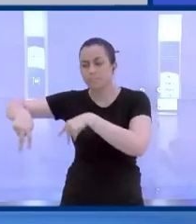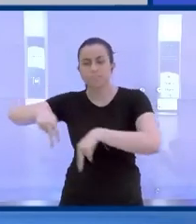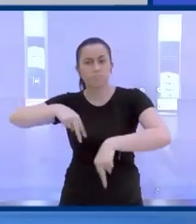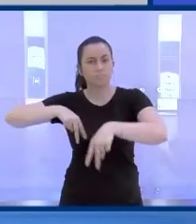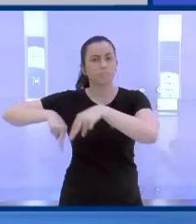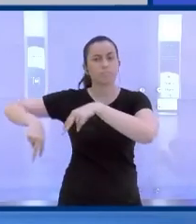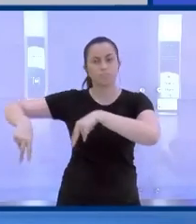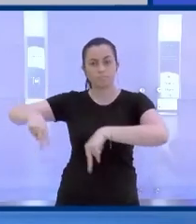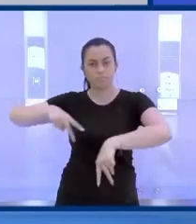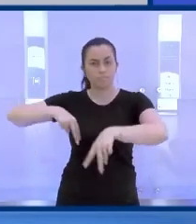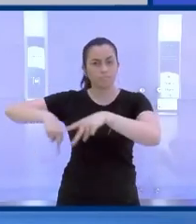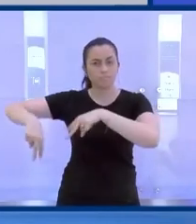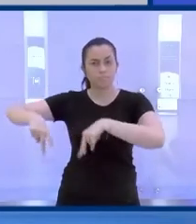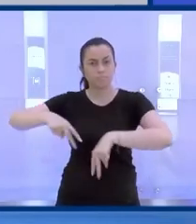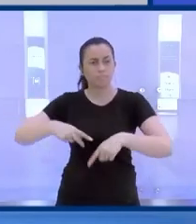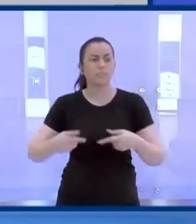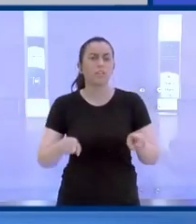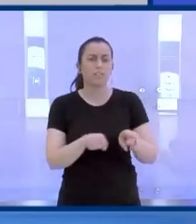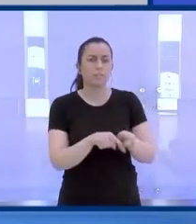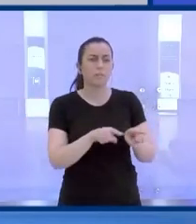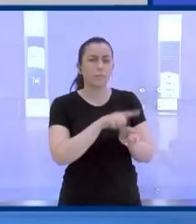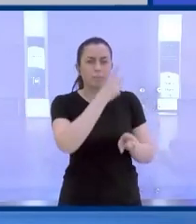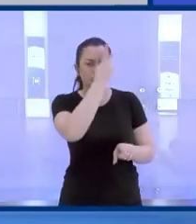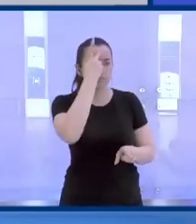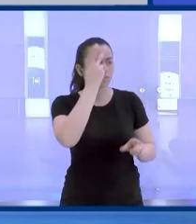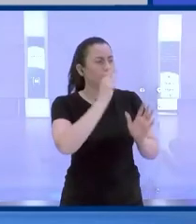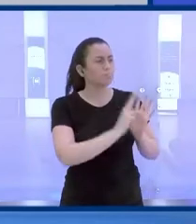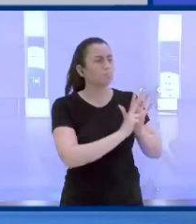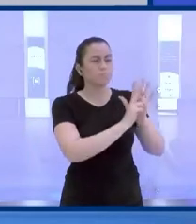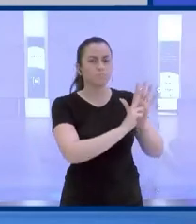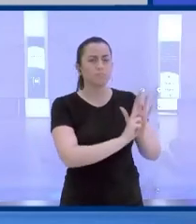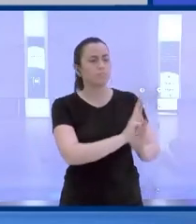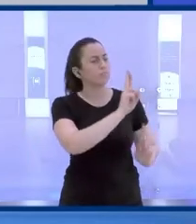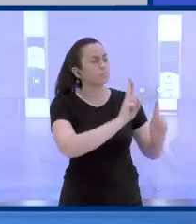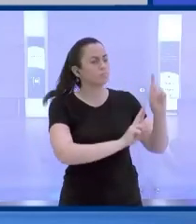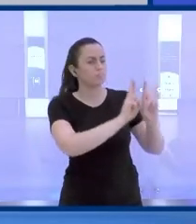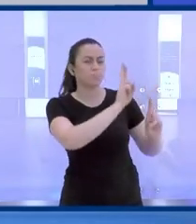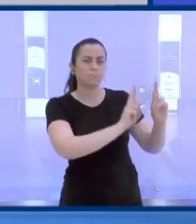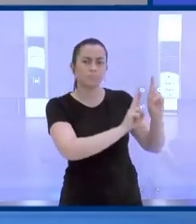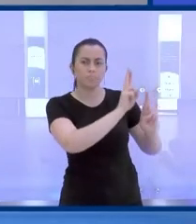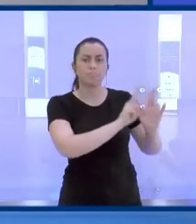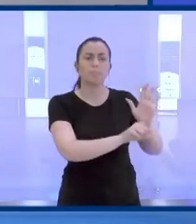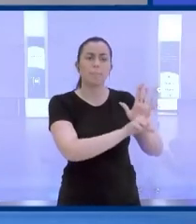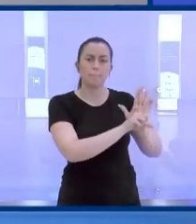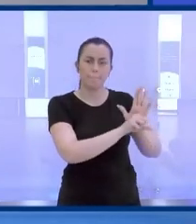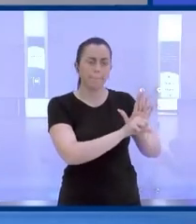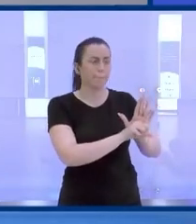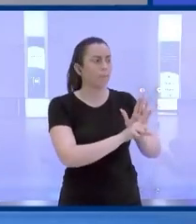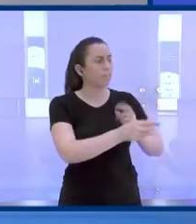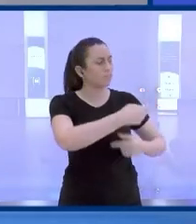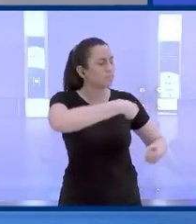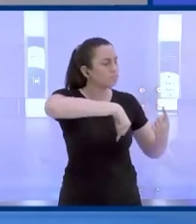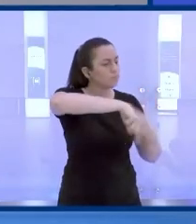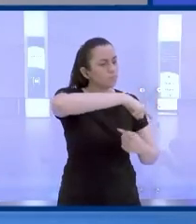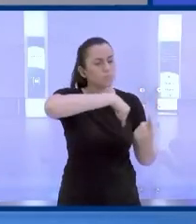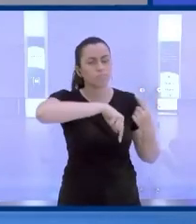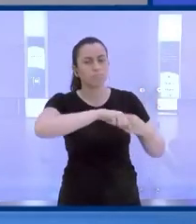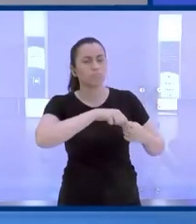diálogo com a Assembleia Legislativa, diálogo com os demais poderes e instituições